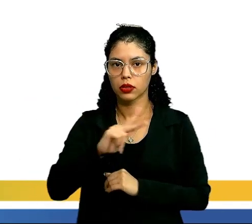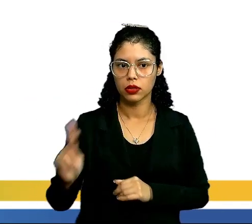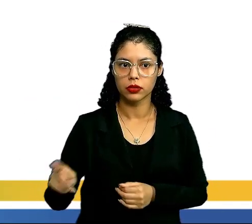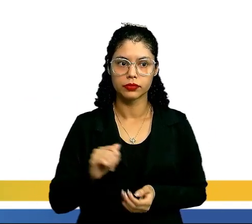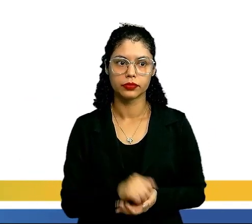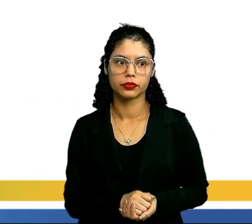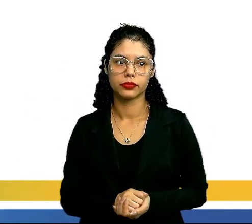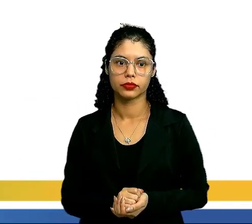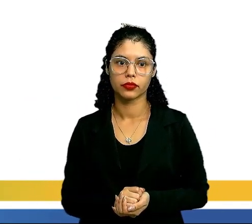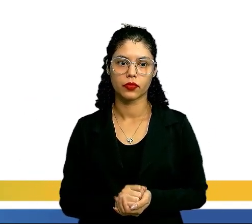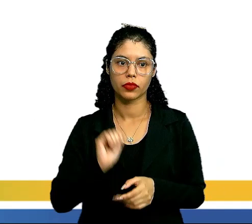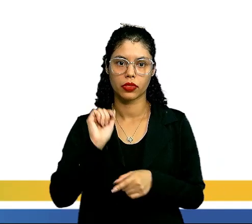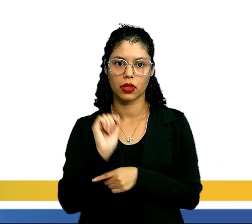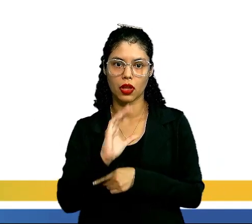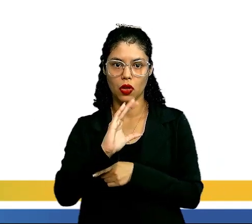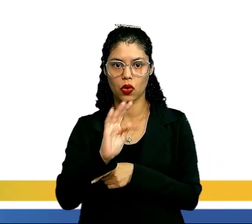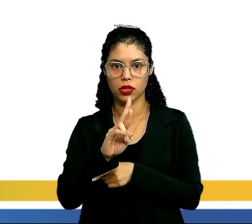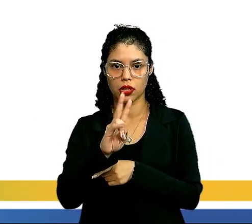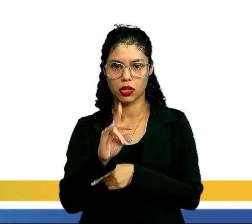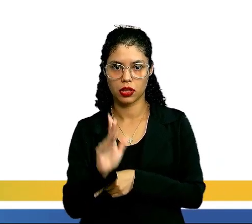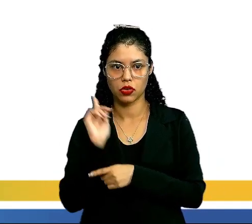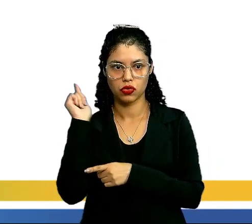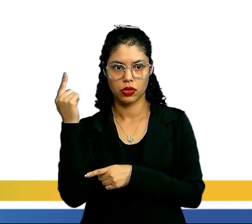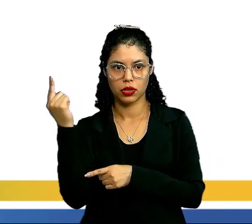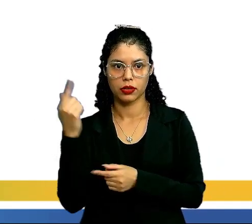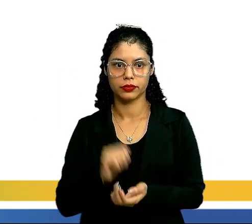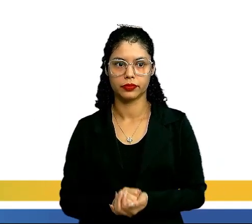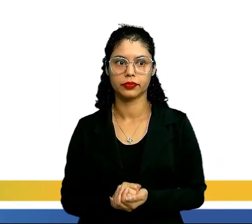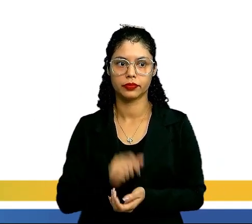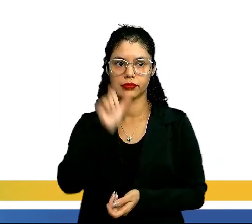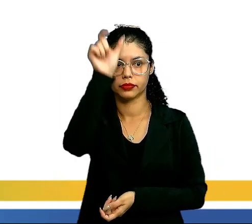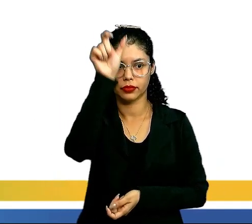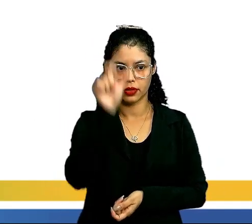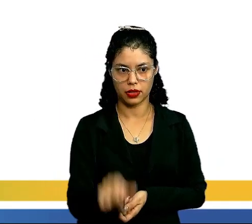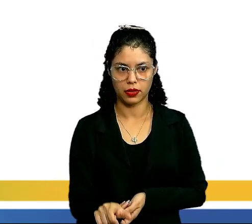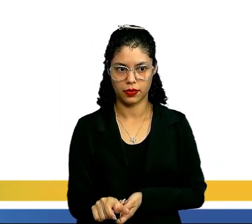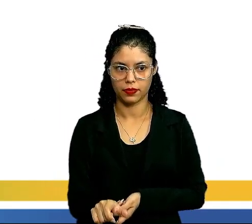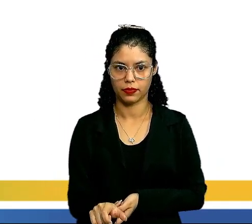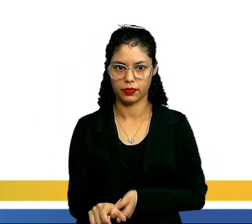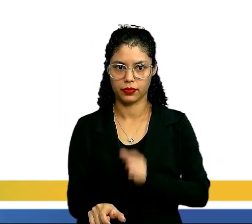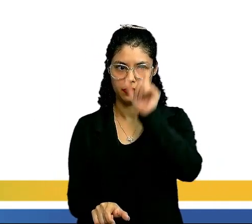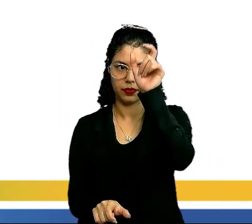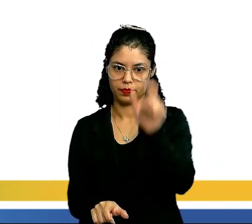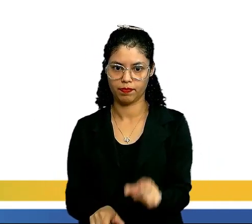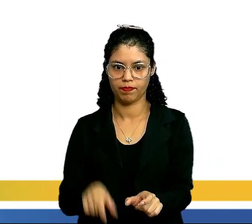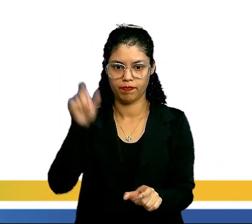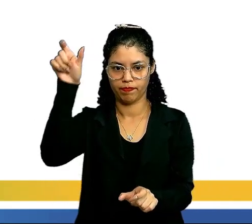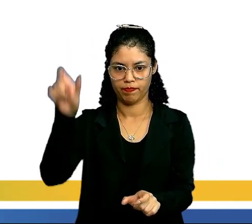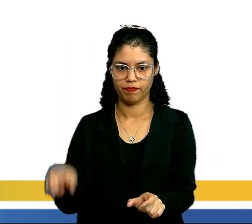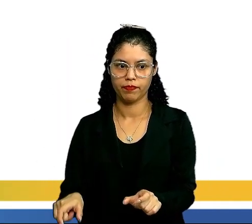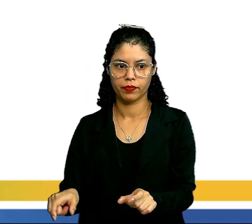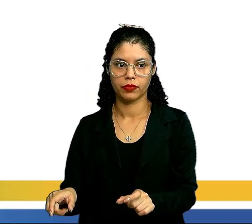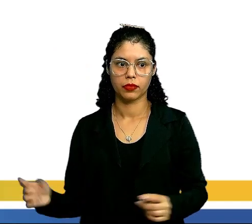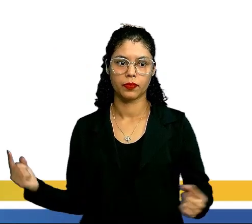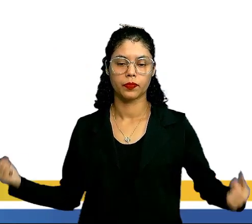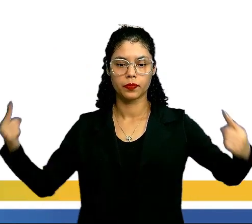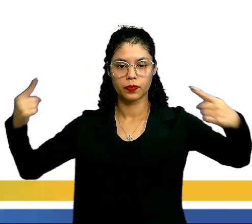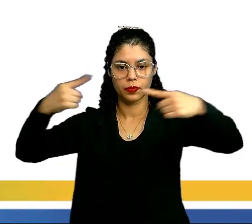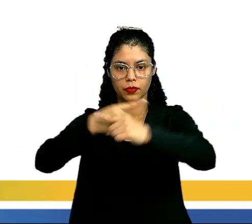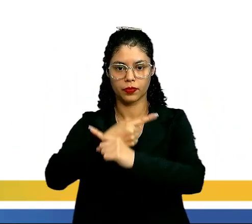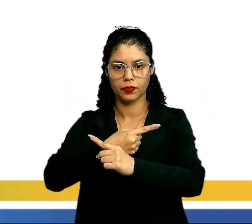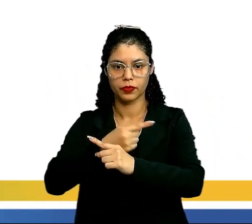As coordenadas geográficas são traçadas em linhas retas, que se